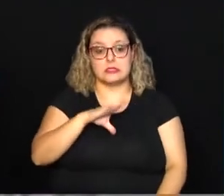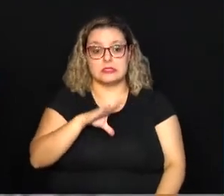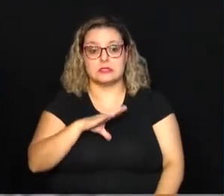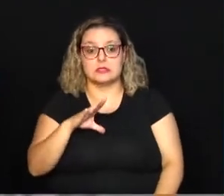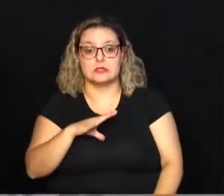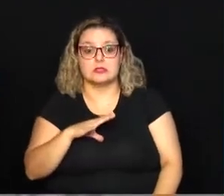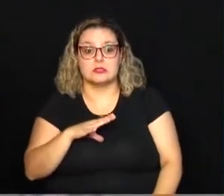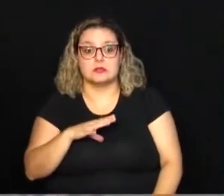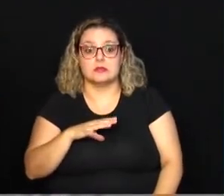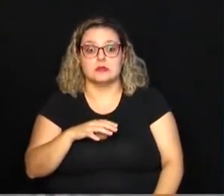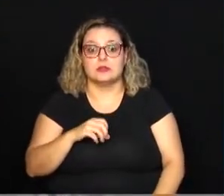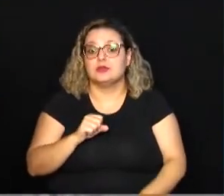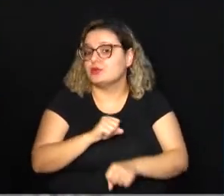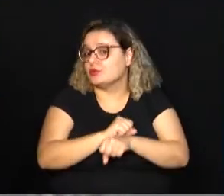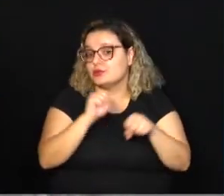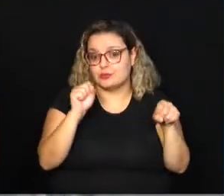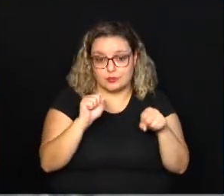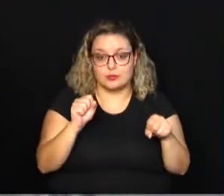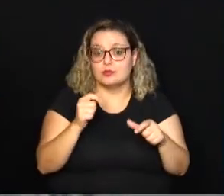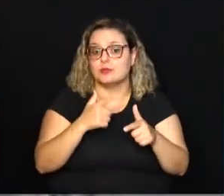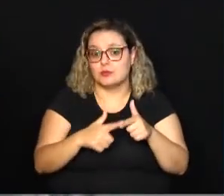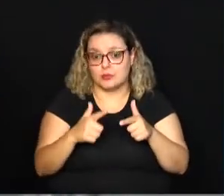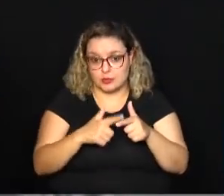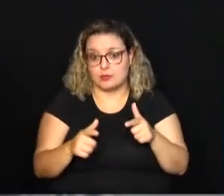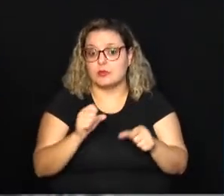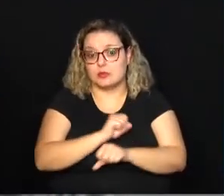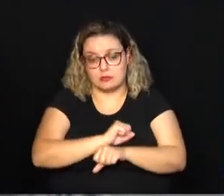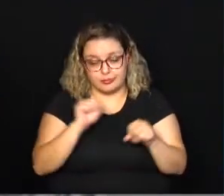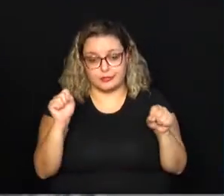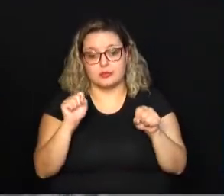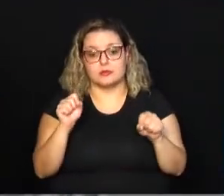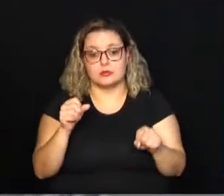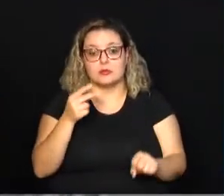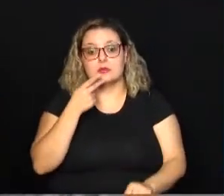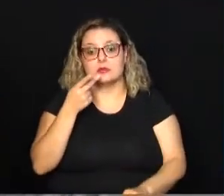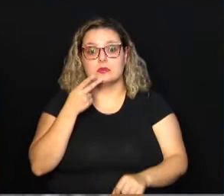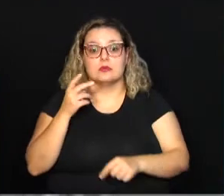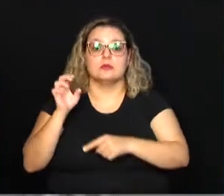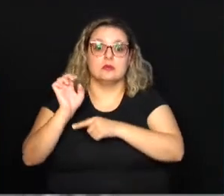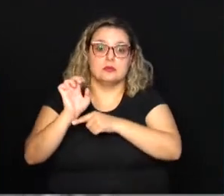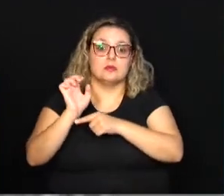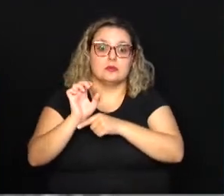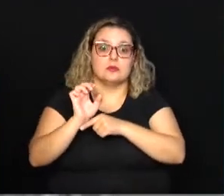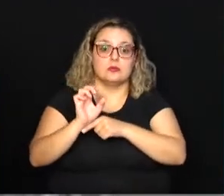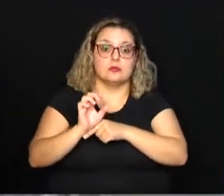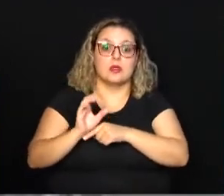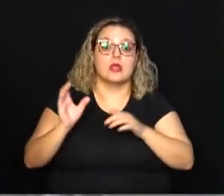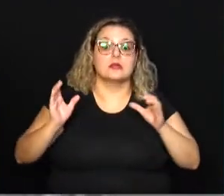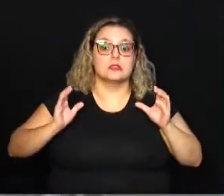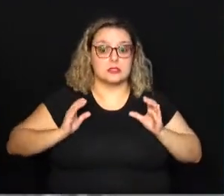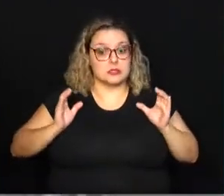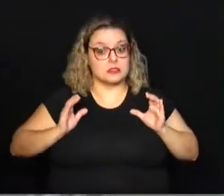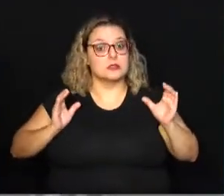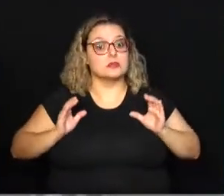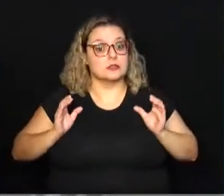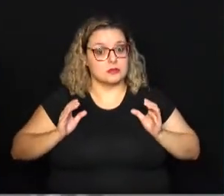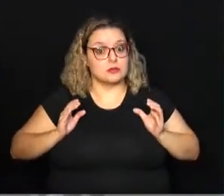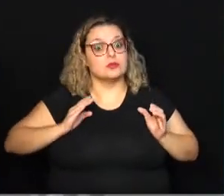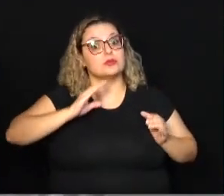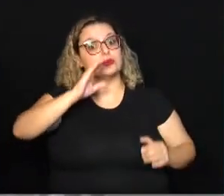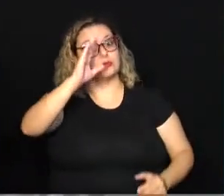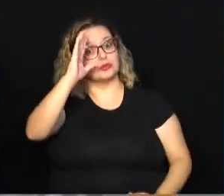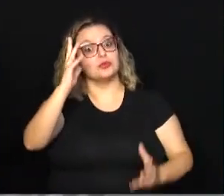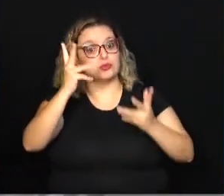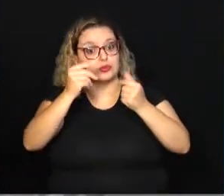de colapso. Ou seja, e a gente está falando do estado mais rico da federação e do estado que tem